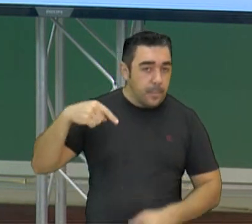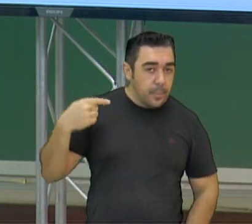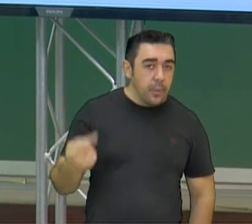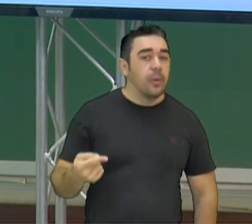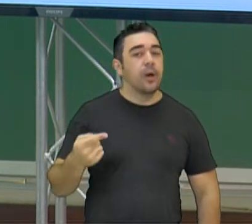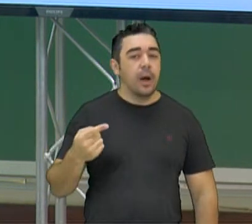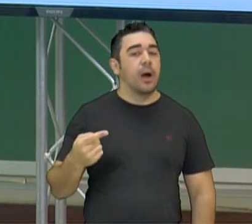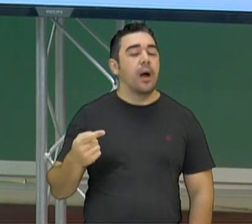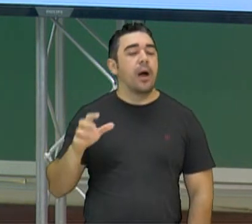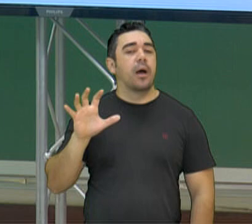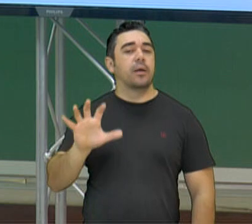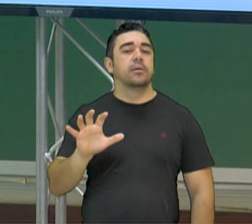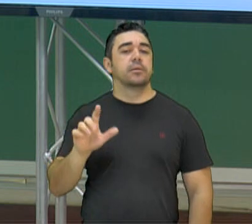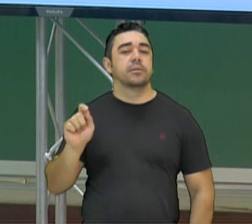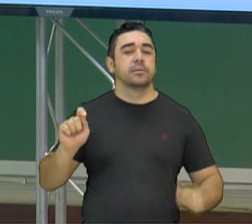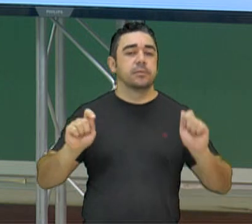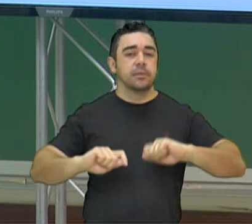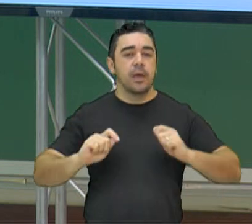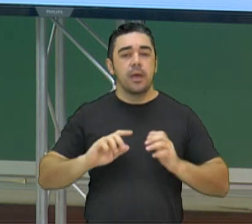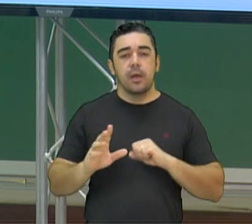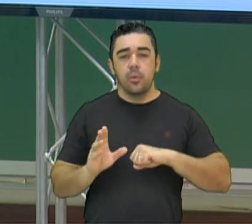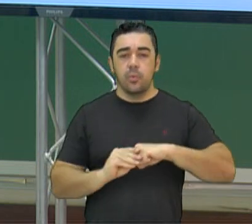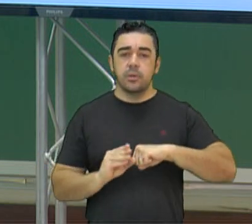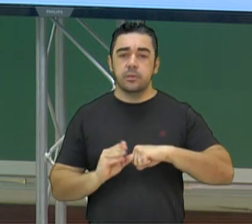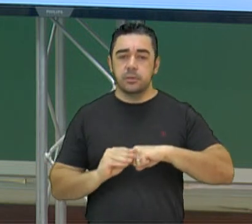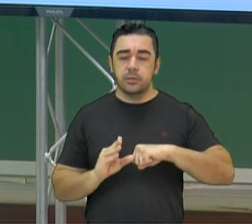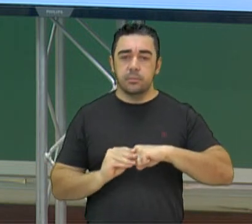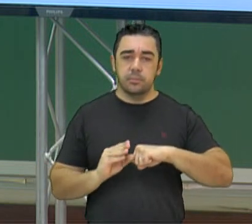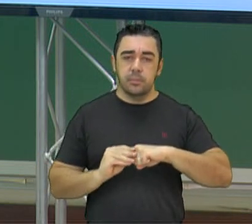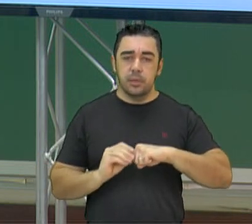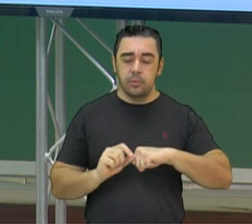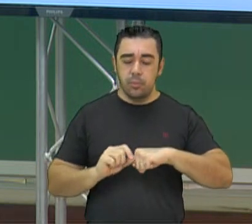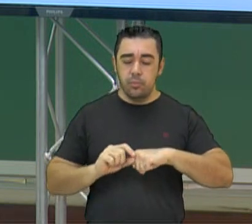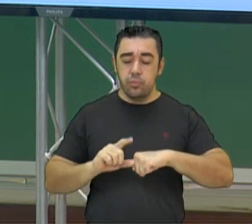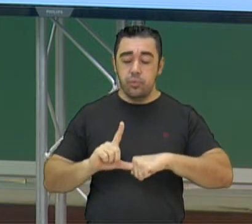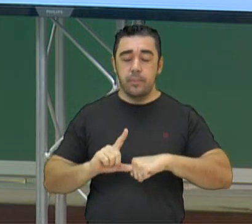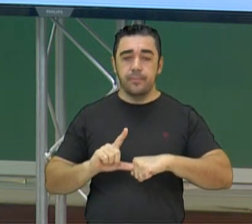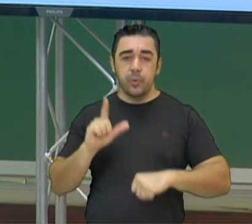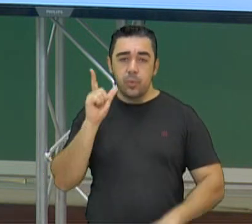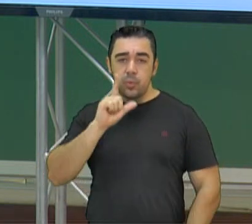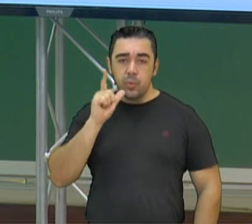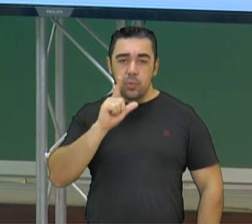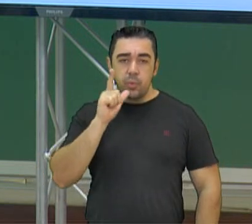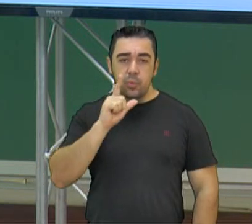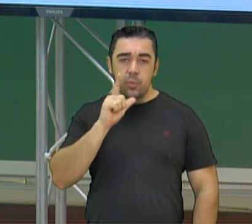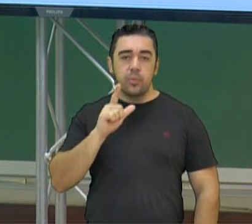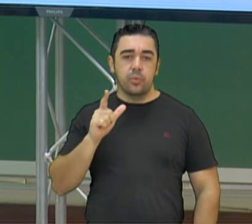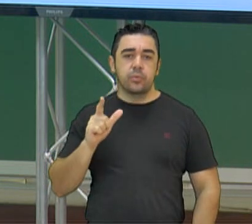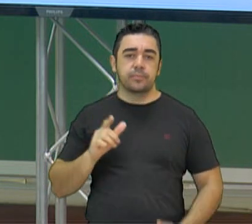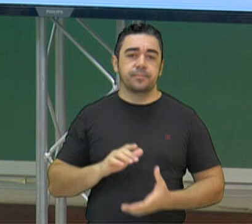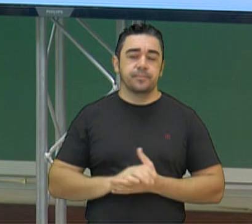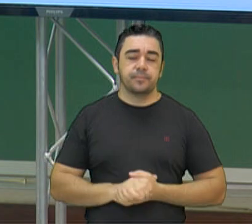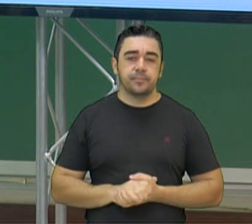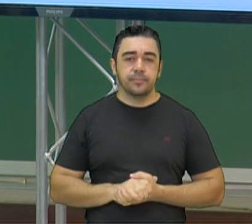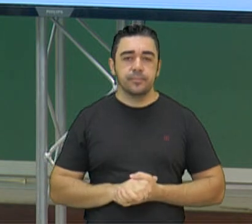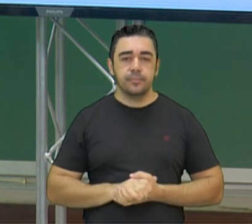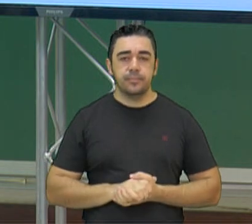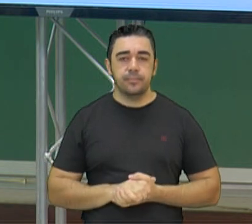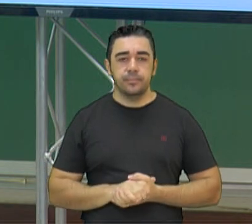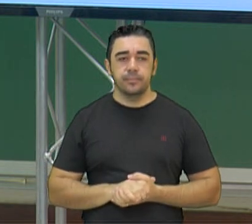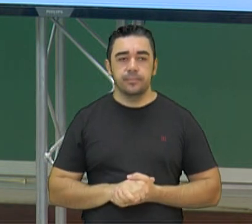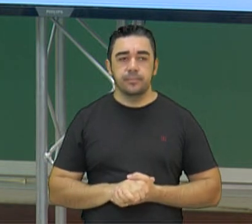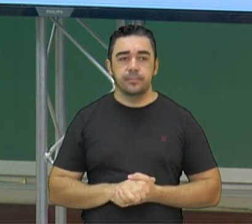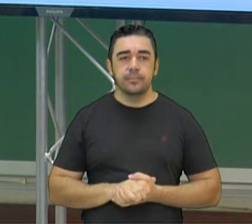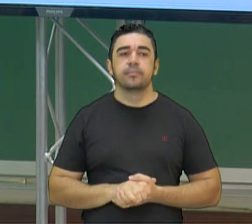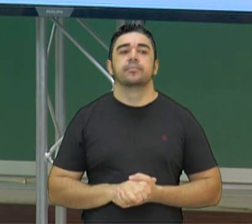então sim, ir atrás do conhecimento, ir atrás de justificar isso daí. E